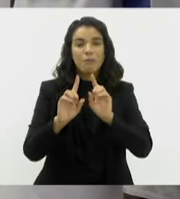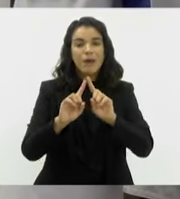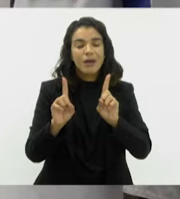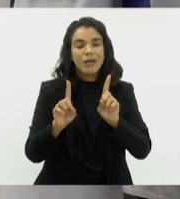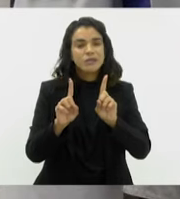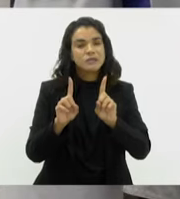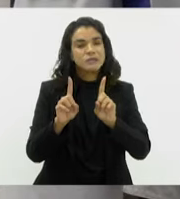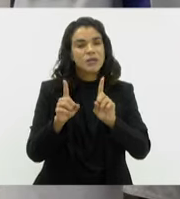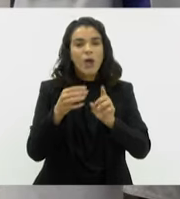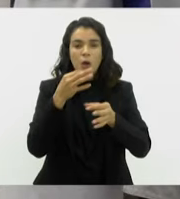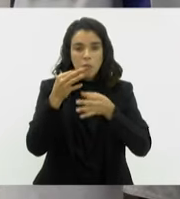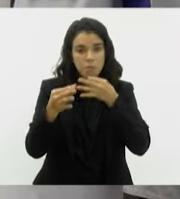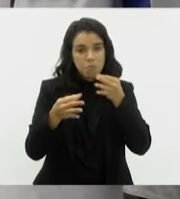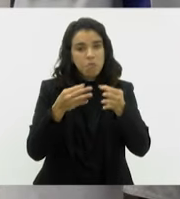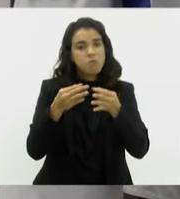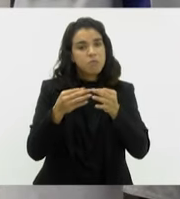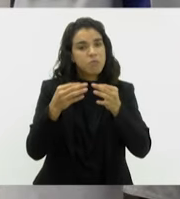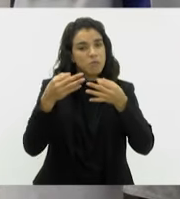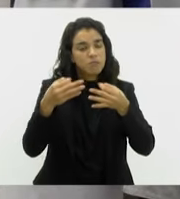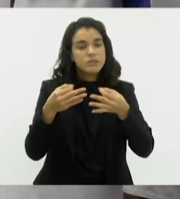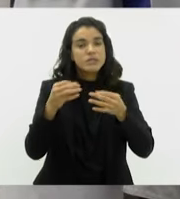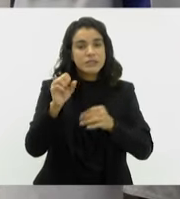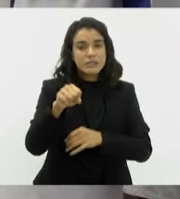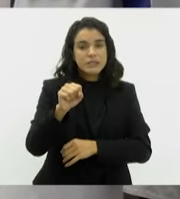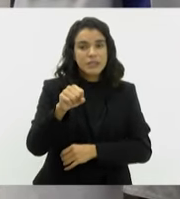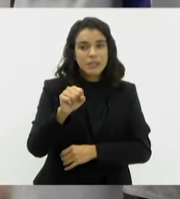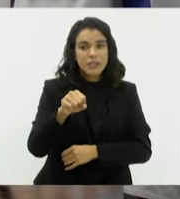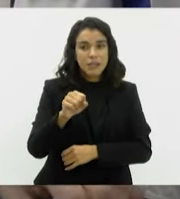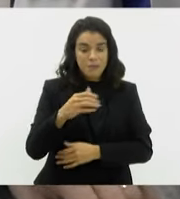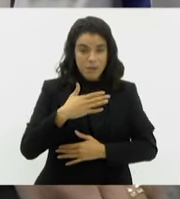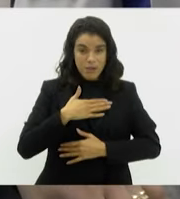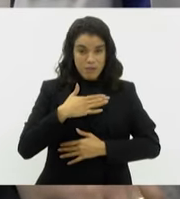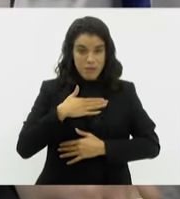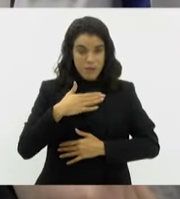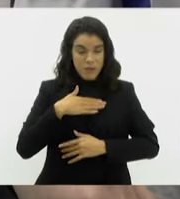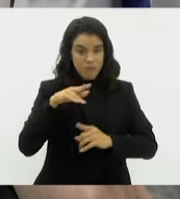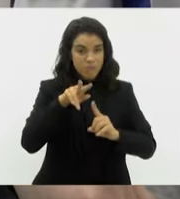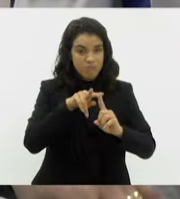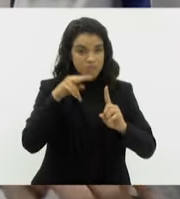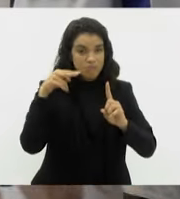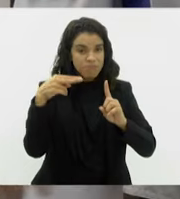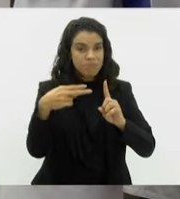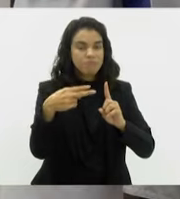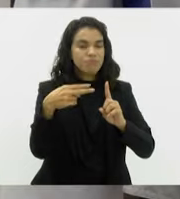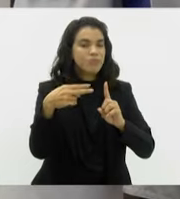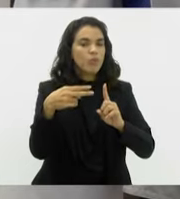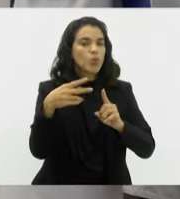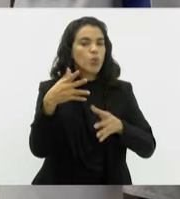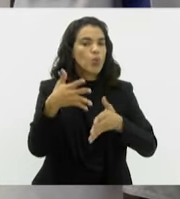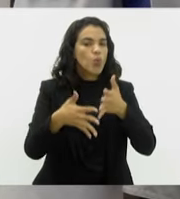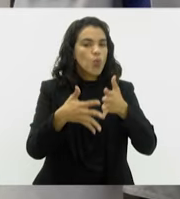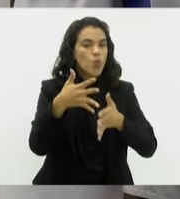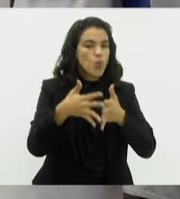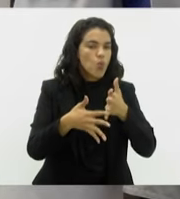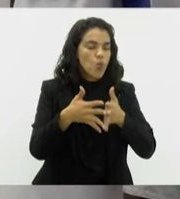Vossa Excelência podem até ser absolutamente legítimas. Sim, sim. Mas, ao meu ver, não implicam na forma